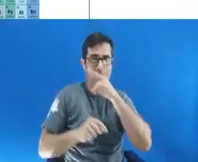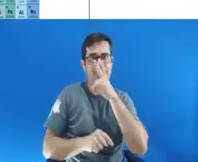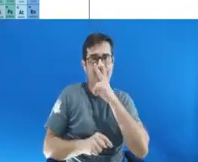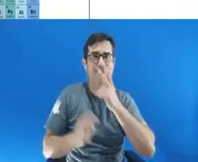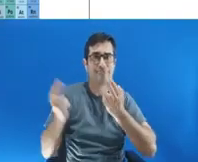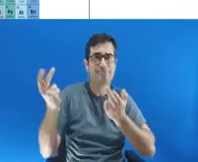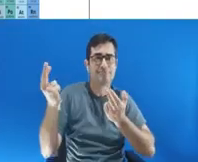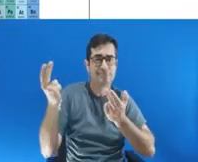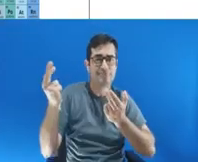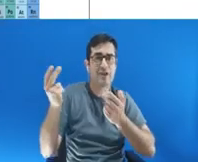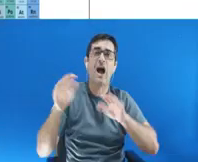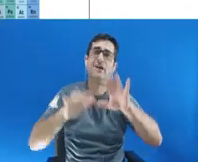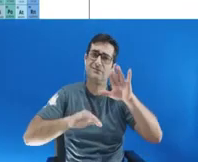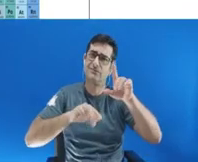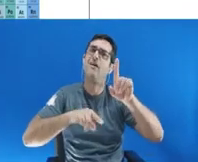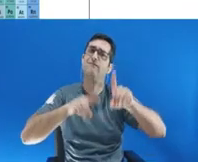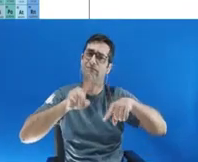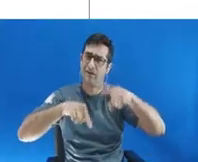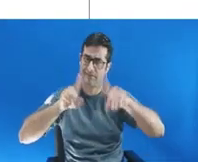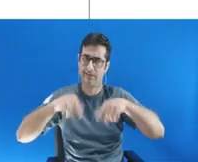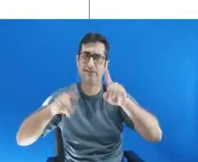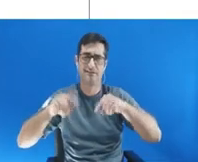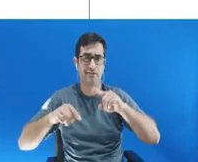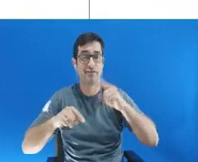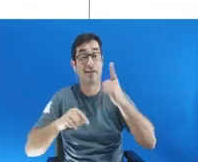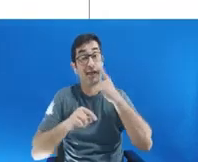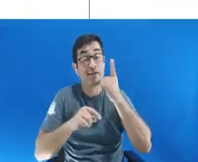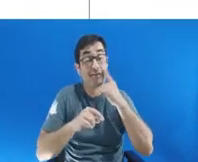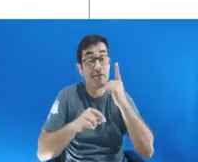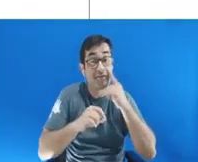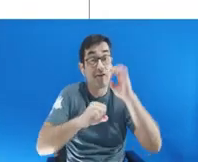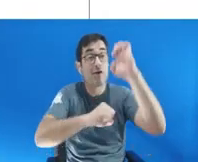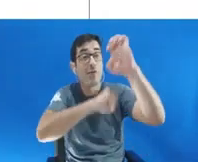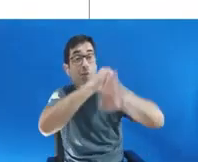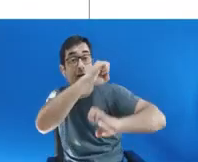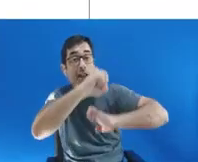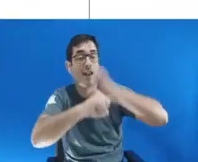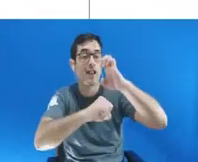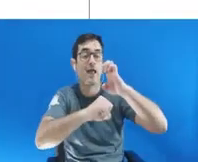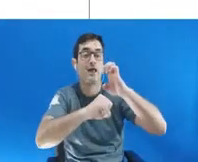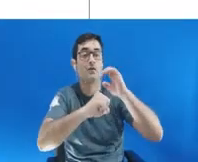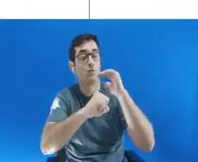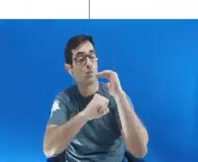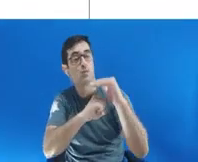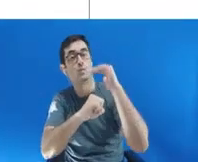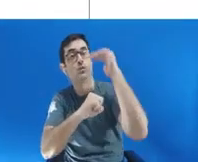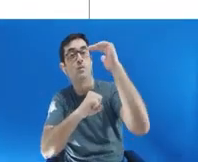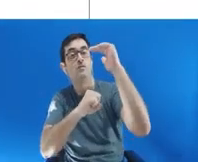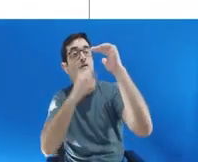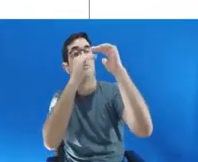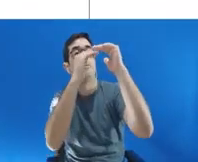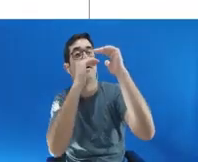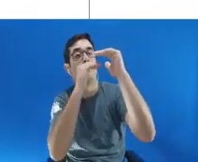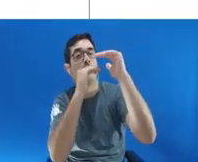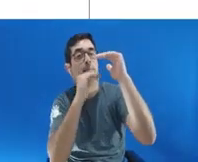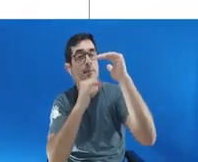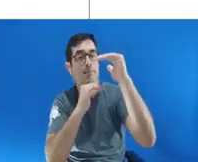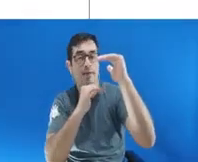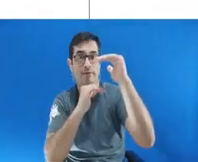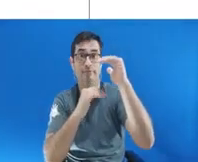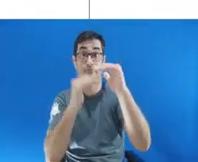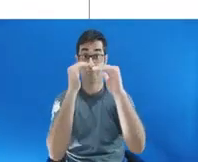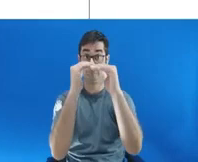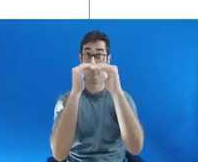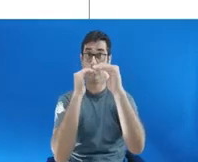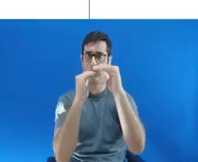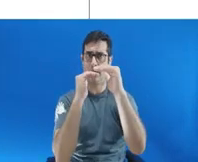está. Por quê? Os subníveis, né? Lembrando o seguinte, quando eu falei em números quânticos,